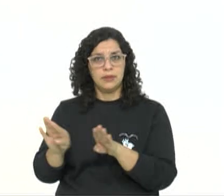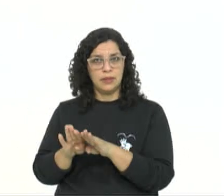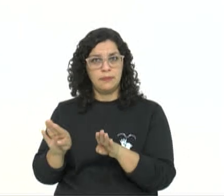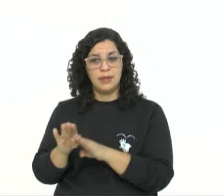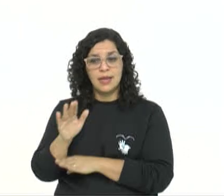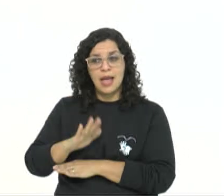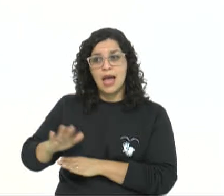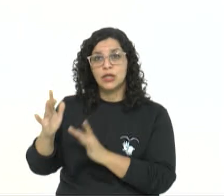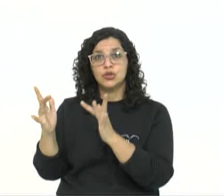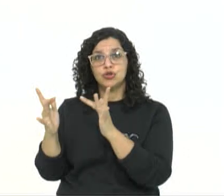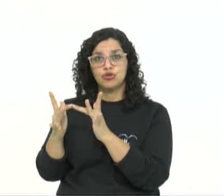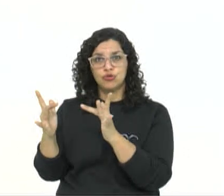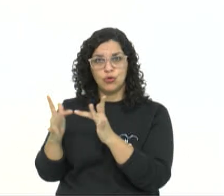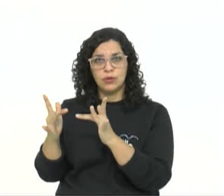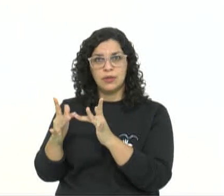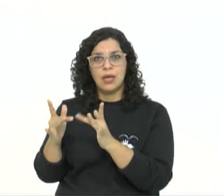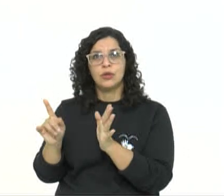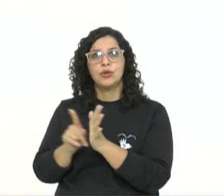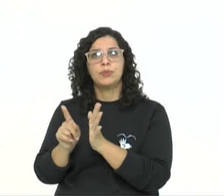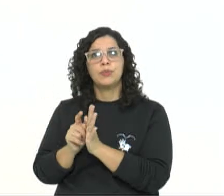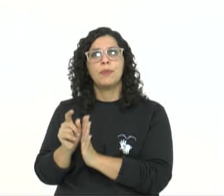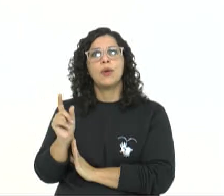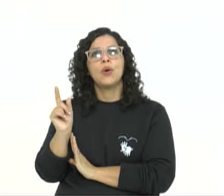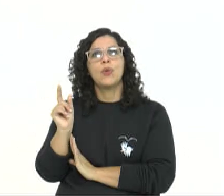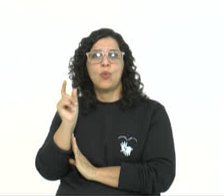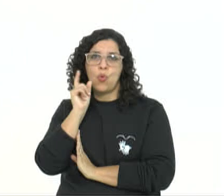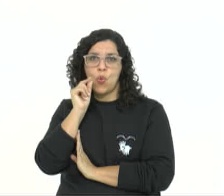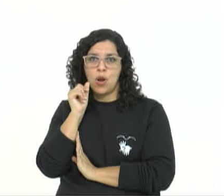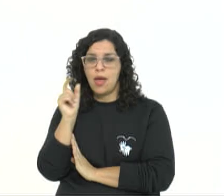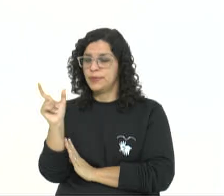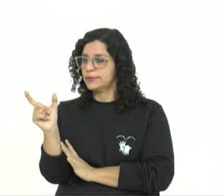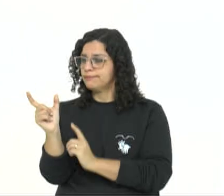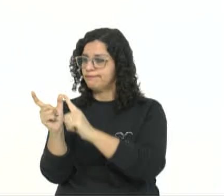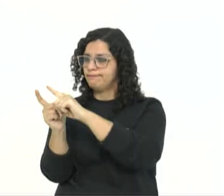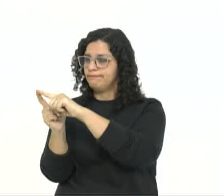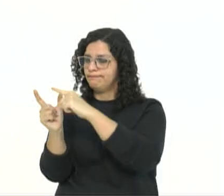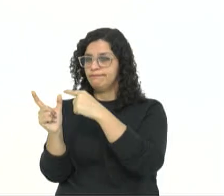a área de contato entre o lápis e o dedo indicador,